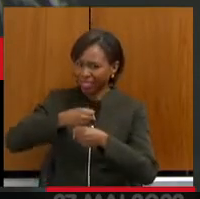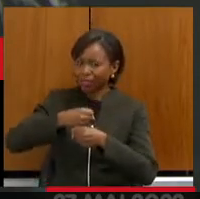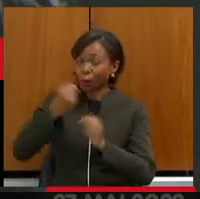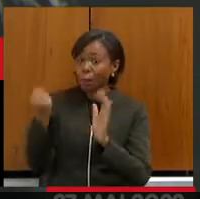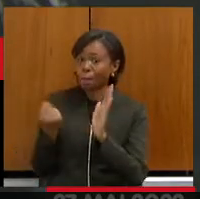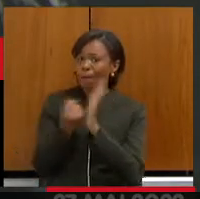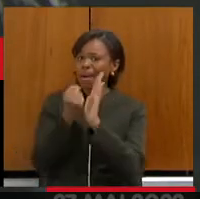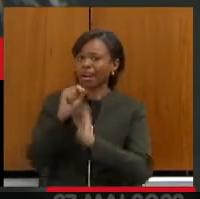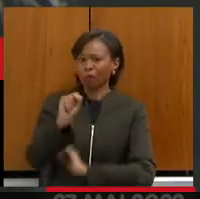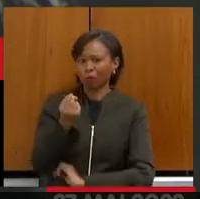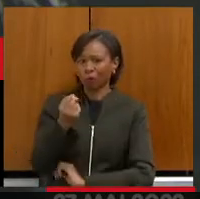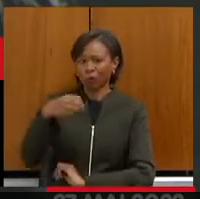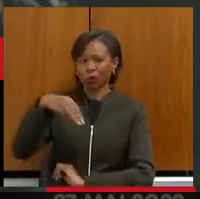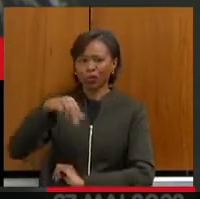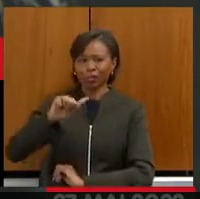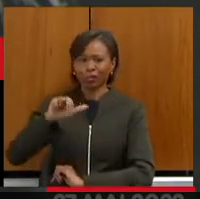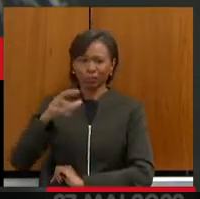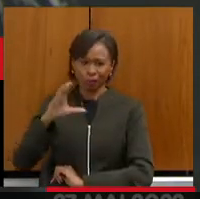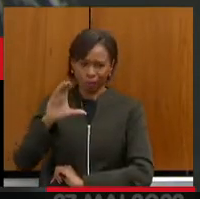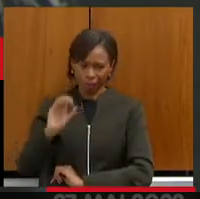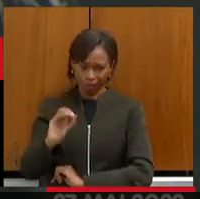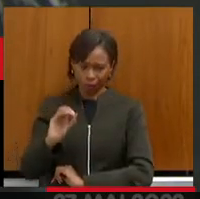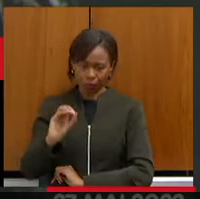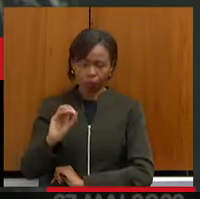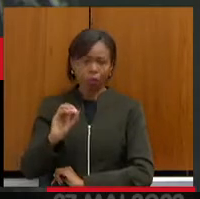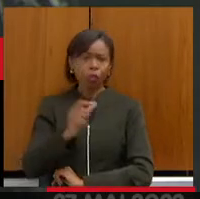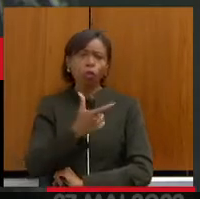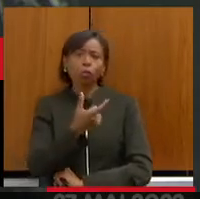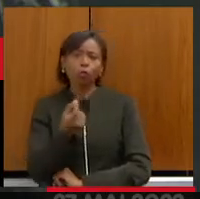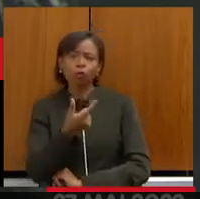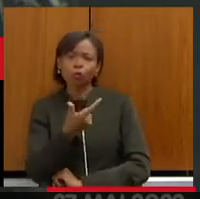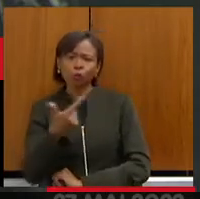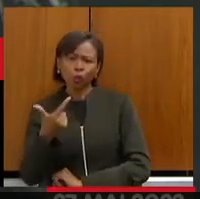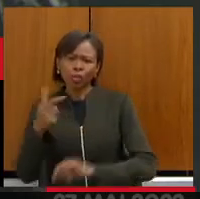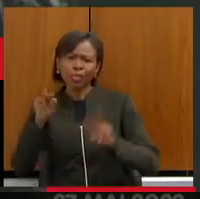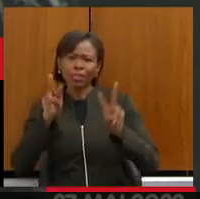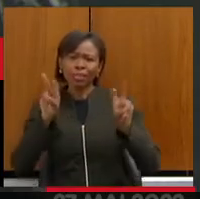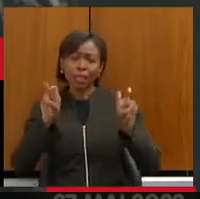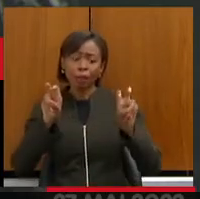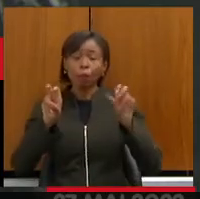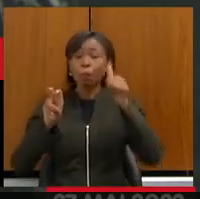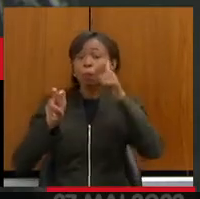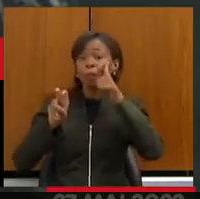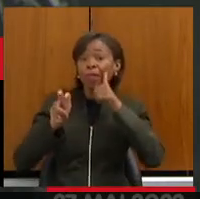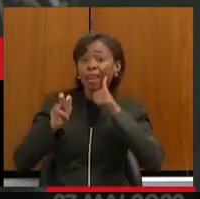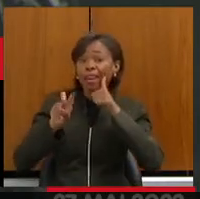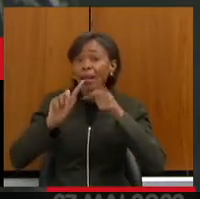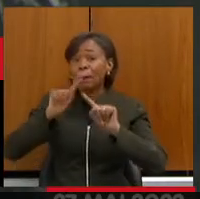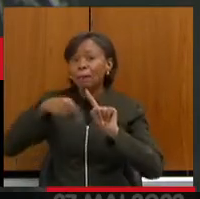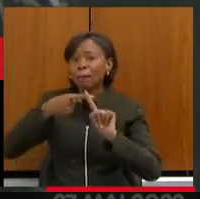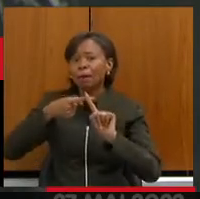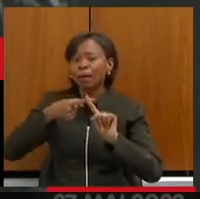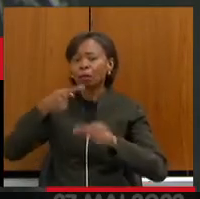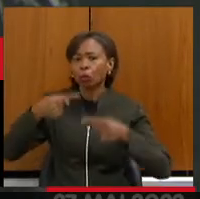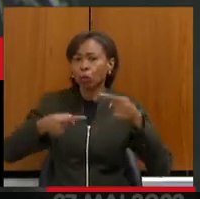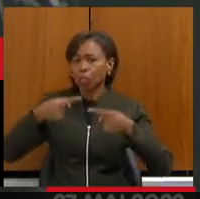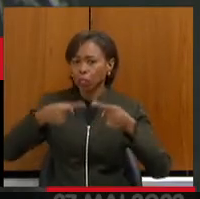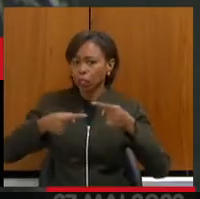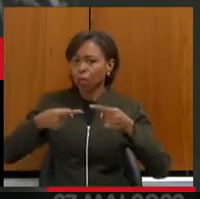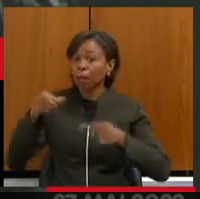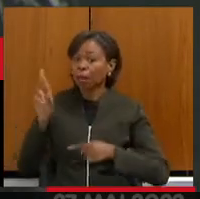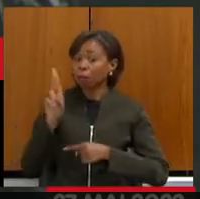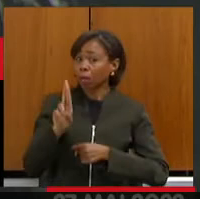Março em 2022 o tema mulheres e políticas por representatividade justiça e Respeito